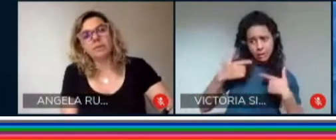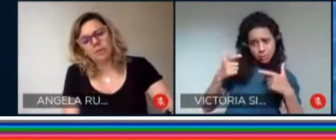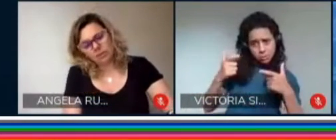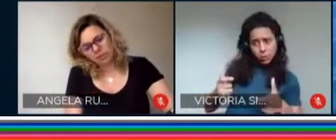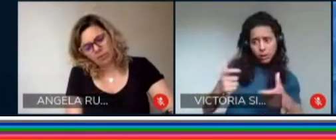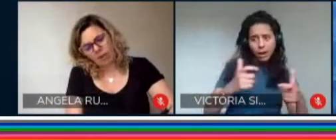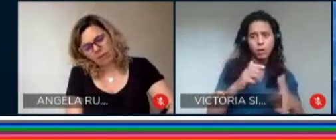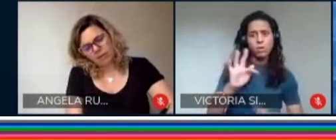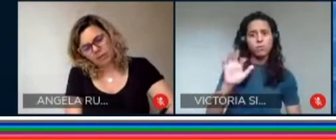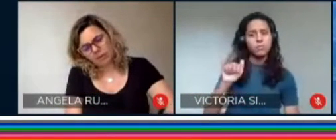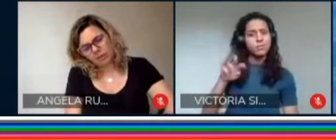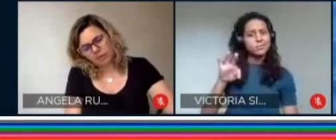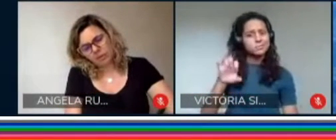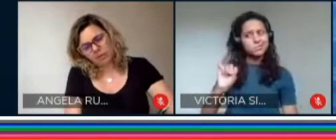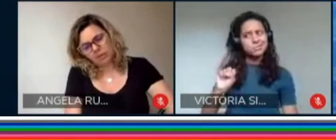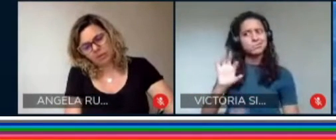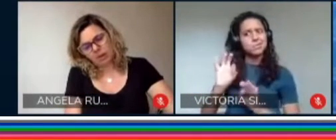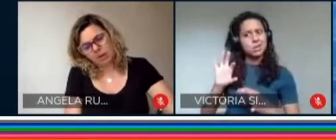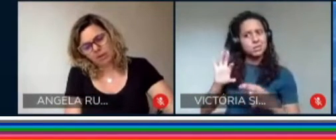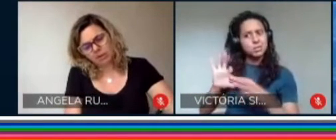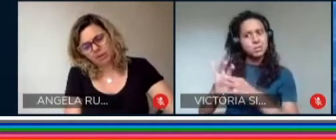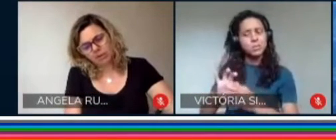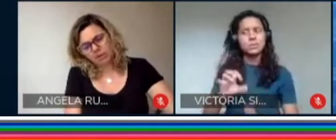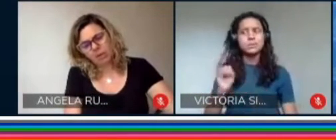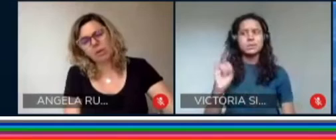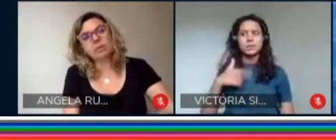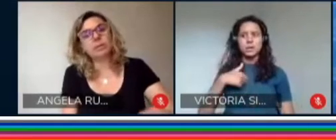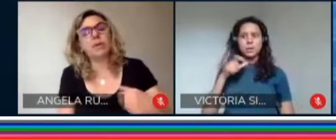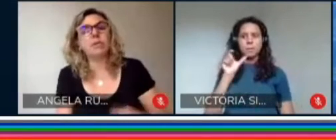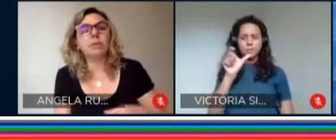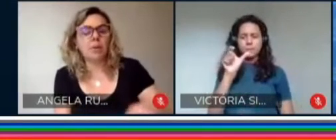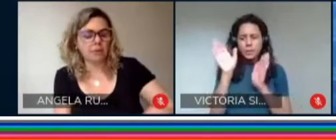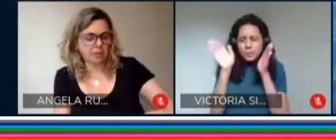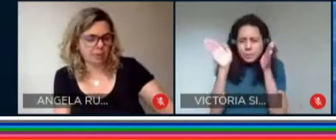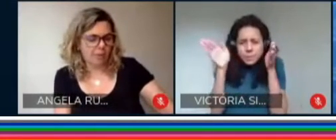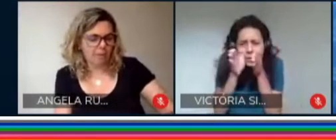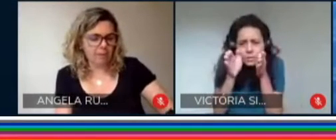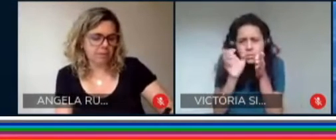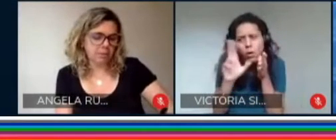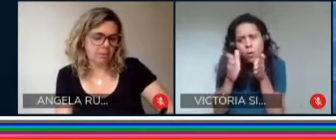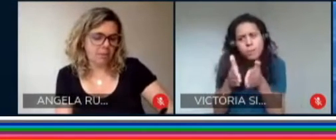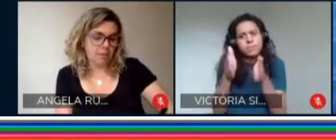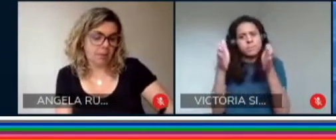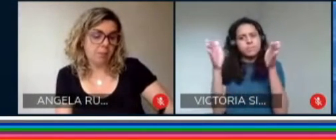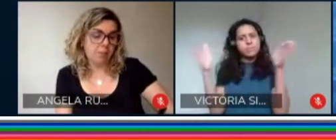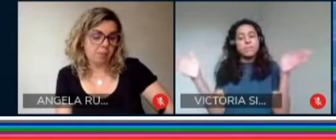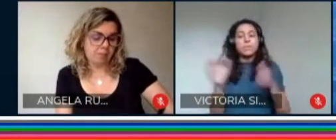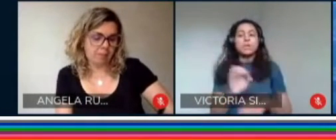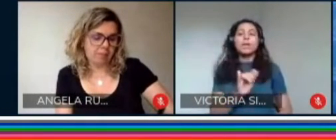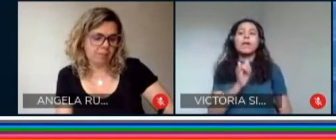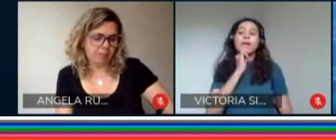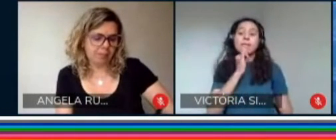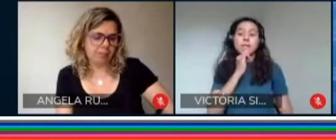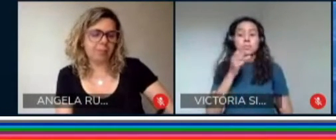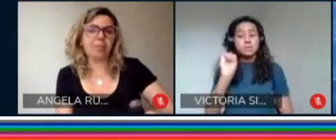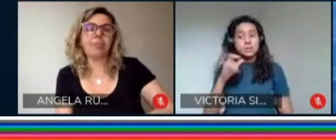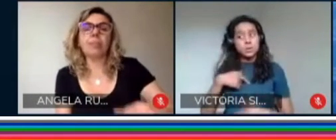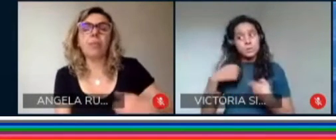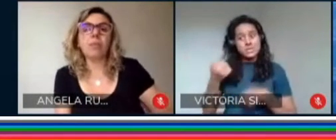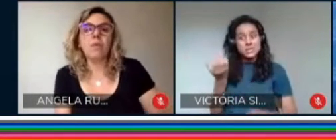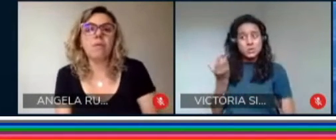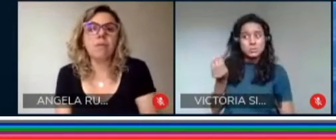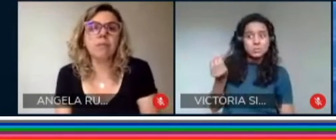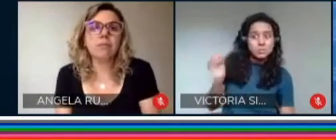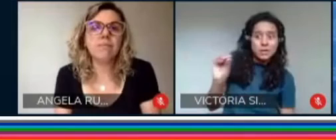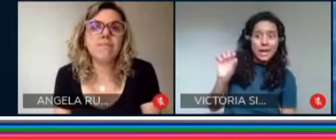termos gerais demais ou específicos demais, se, por exemplo, o uso de singular e plural está afetando alguma coisa, se talvez eu